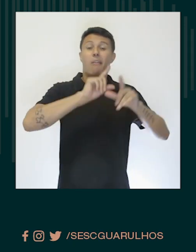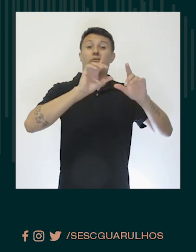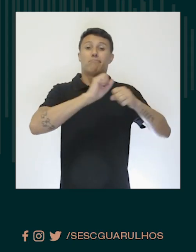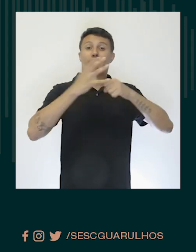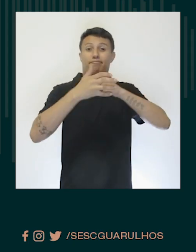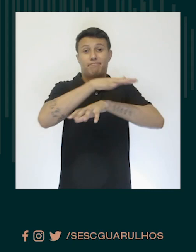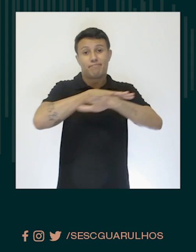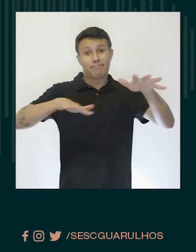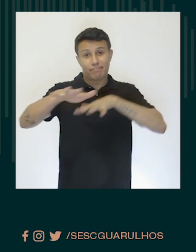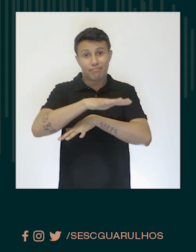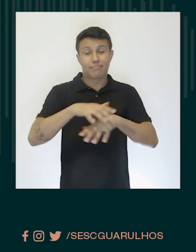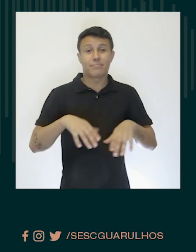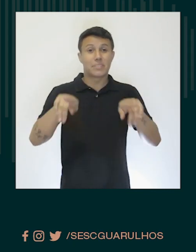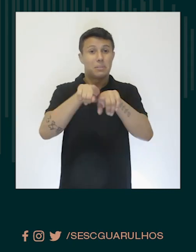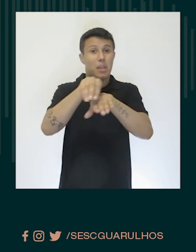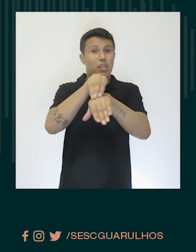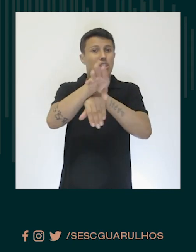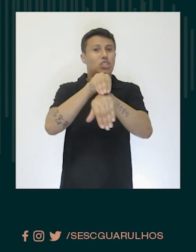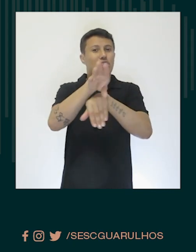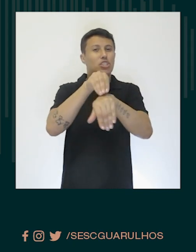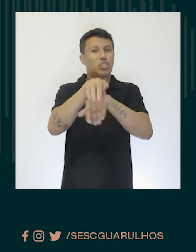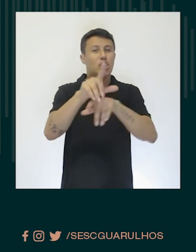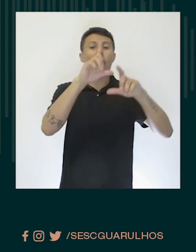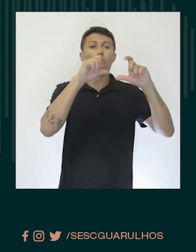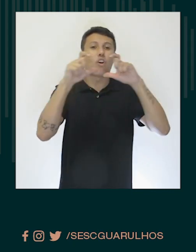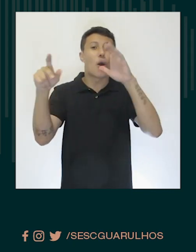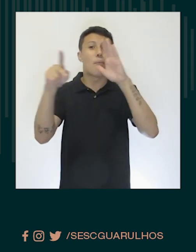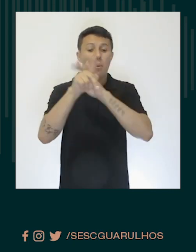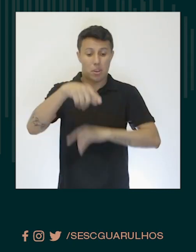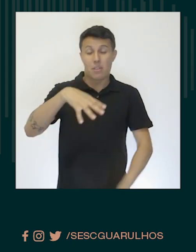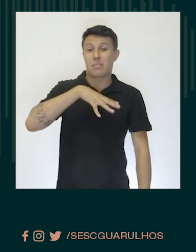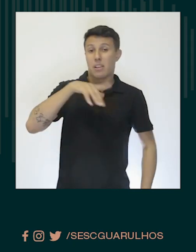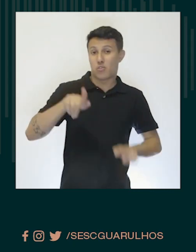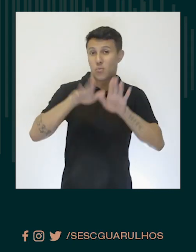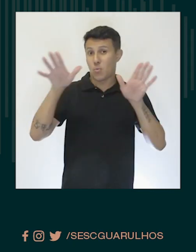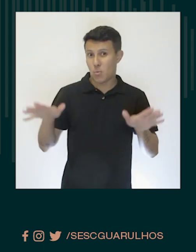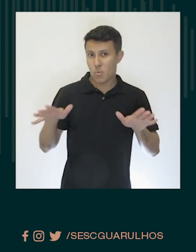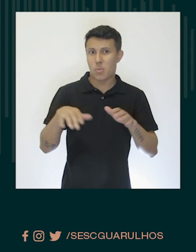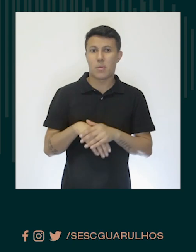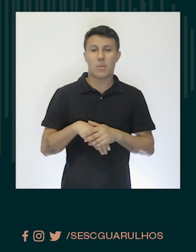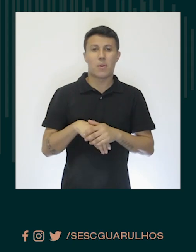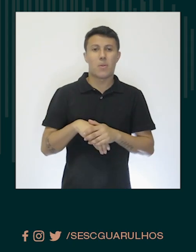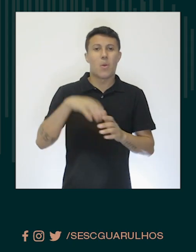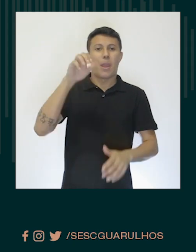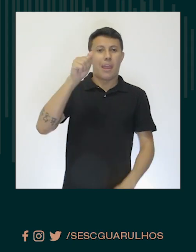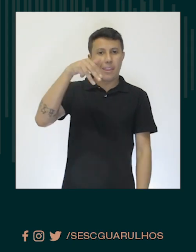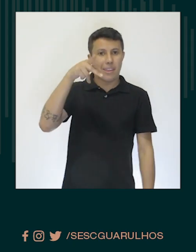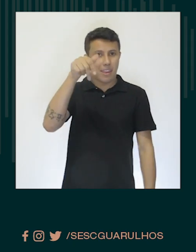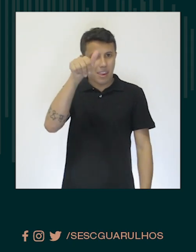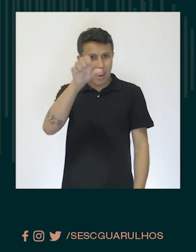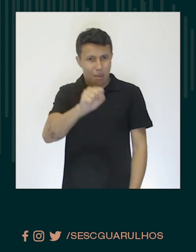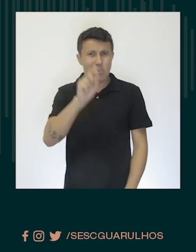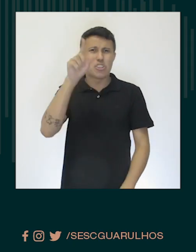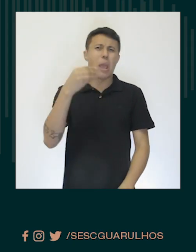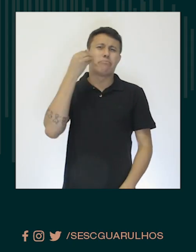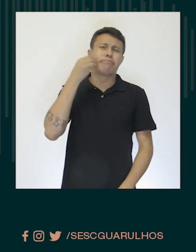E minhas dicas, né, de fotógrafos aqui da cidade. Uma é o Marcos Campos, que é um fotógrafo de longa data